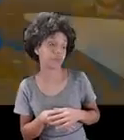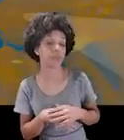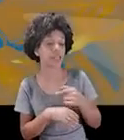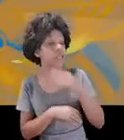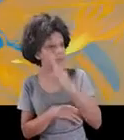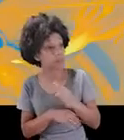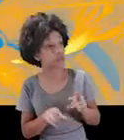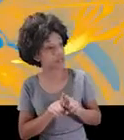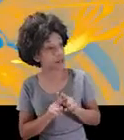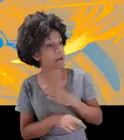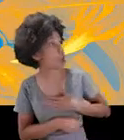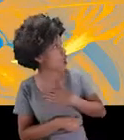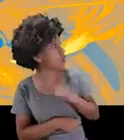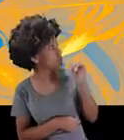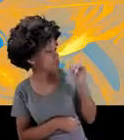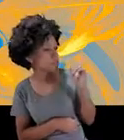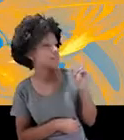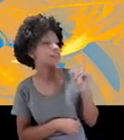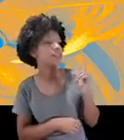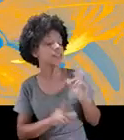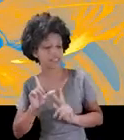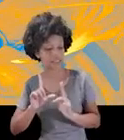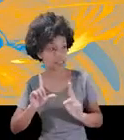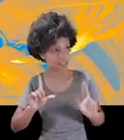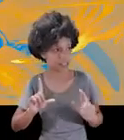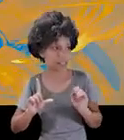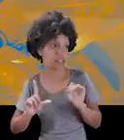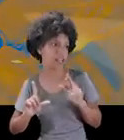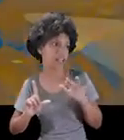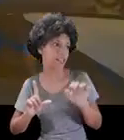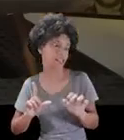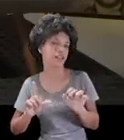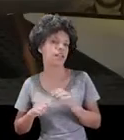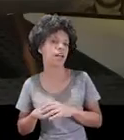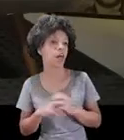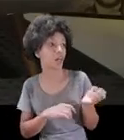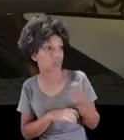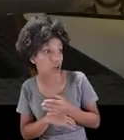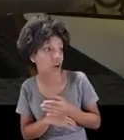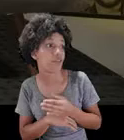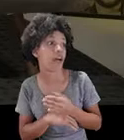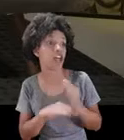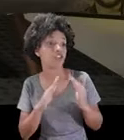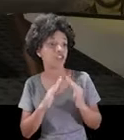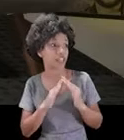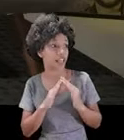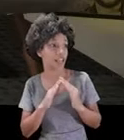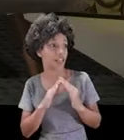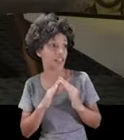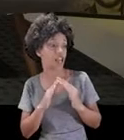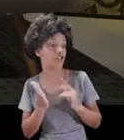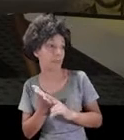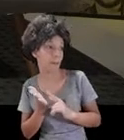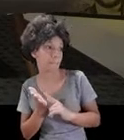então aqui no Brasil também gostam essa seriada que diz assim em breve nova temporada de casa de